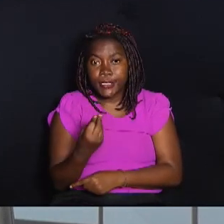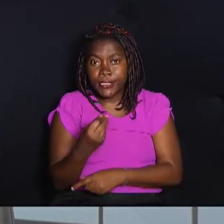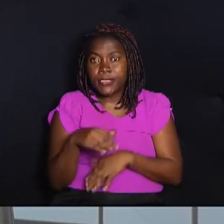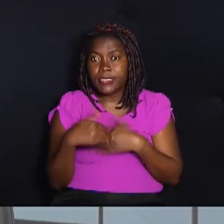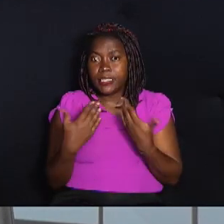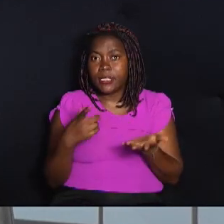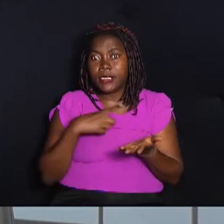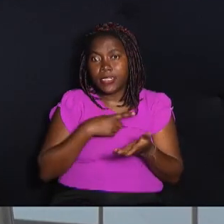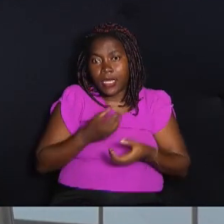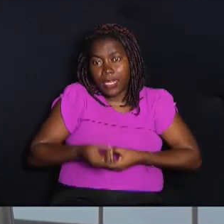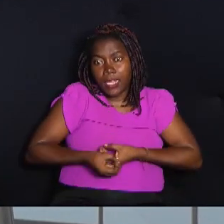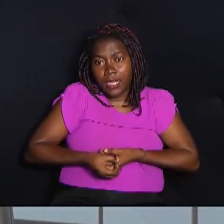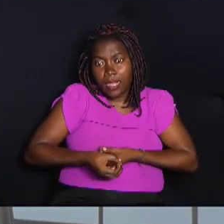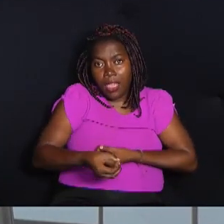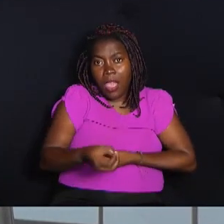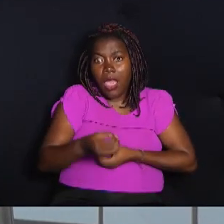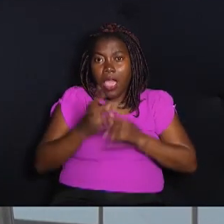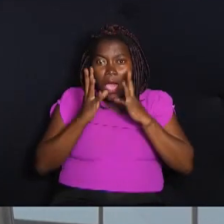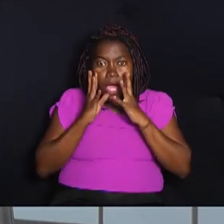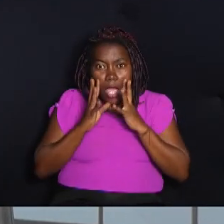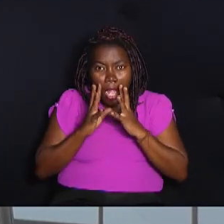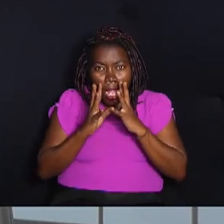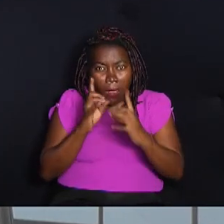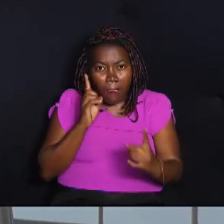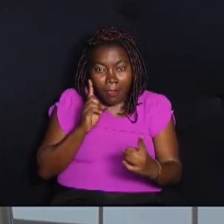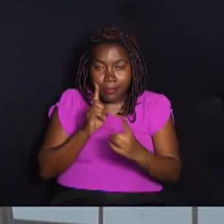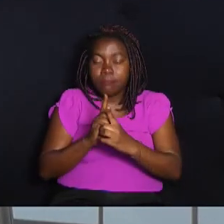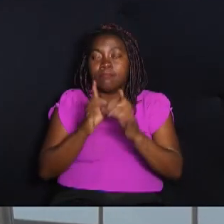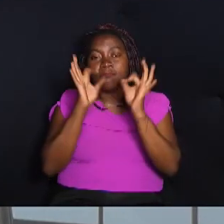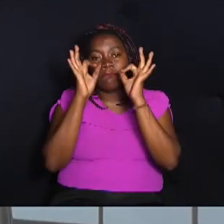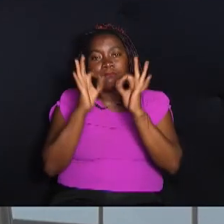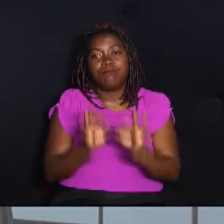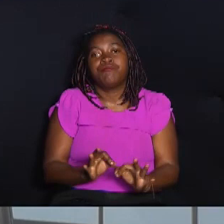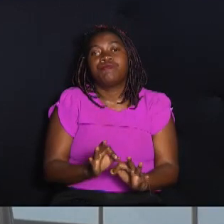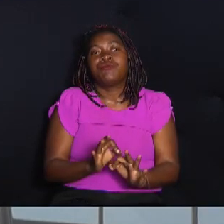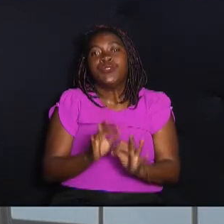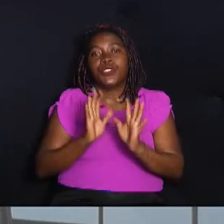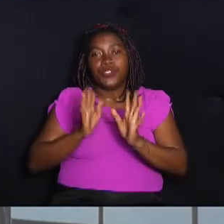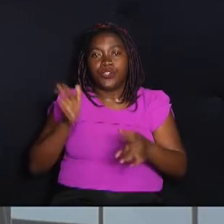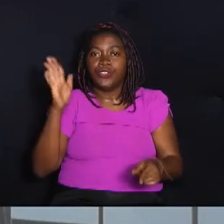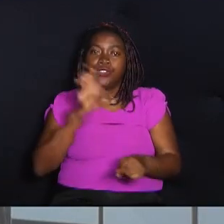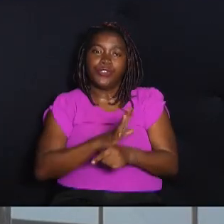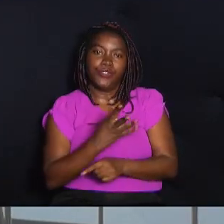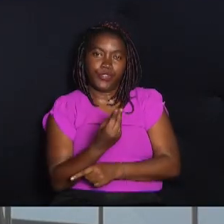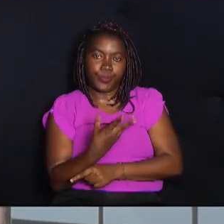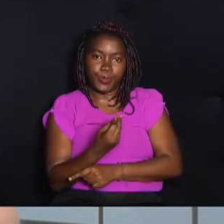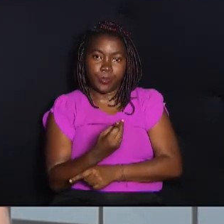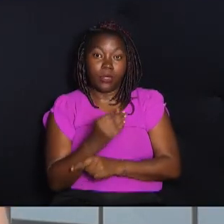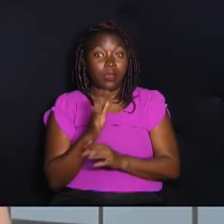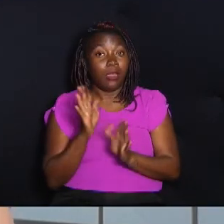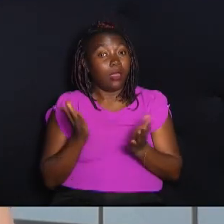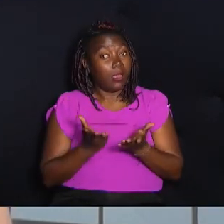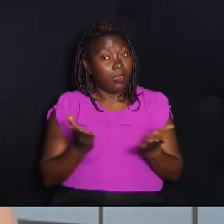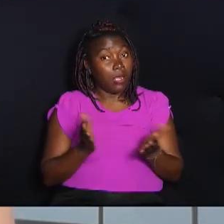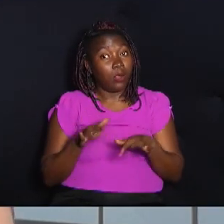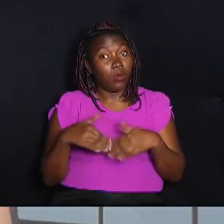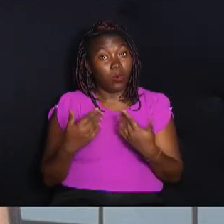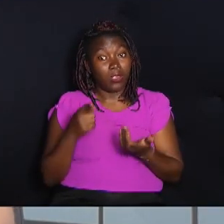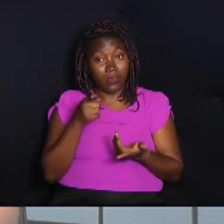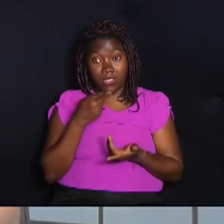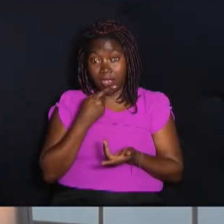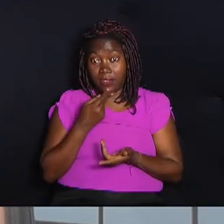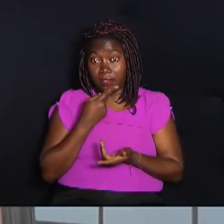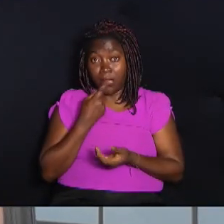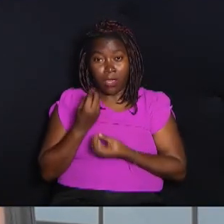esse canal de ouvir as pessoas, com certeza já ajudaria bastante. Agora, quando você fala, né, como que a